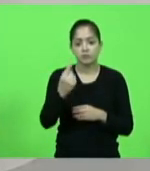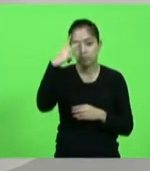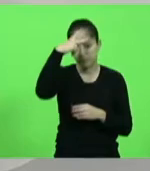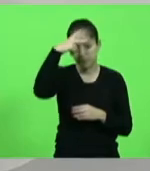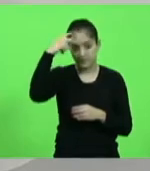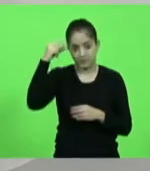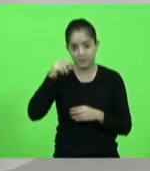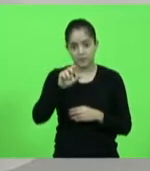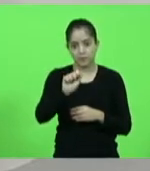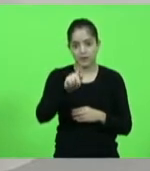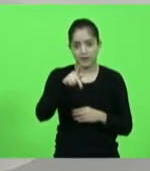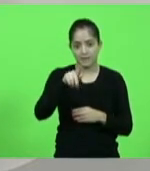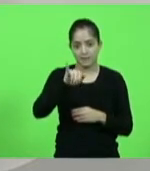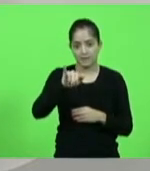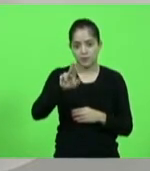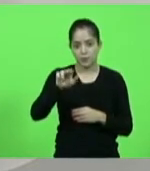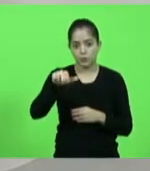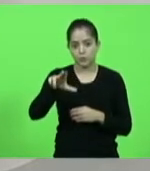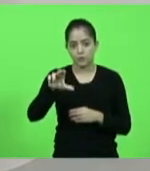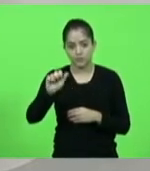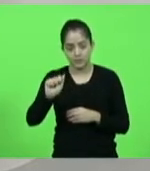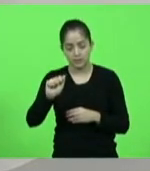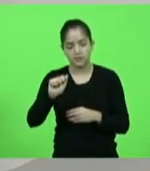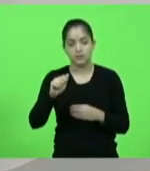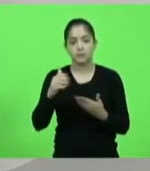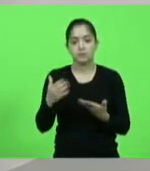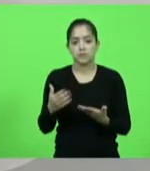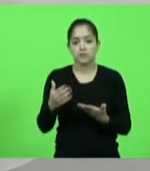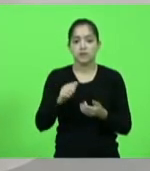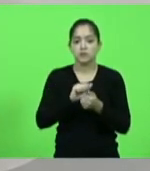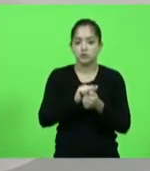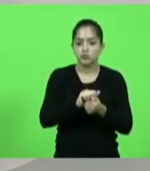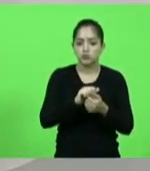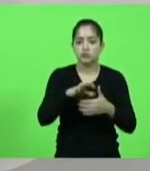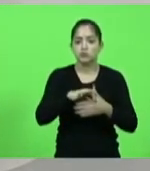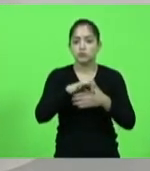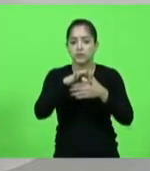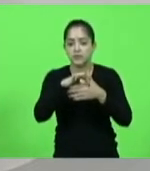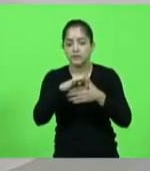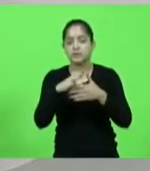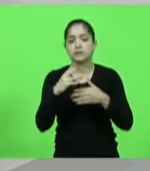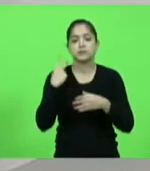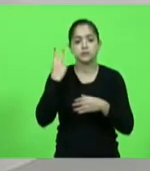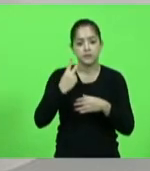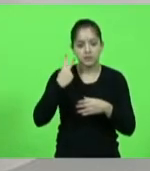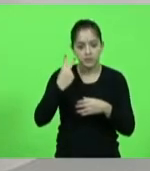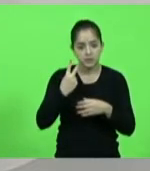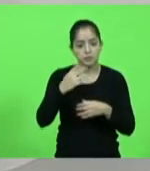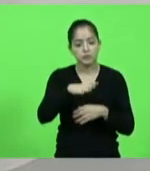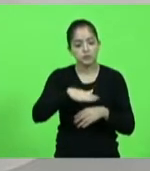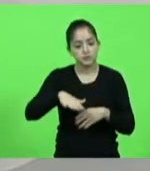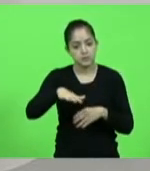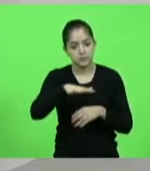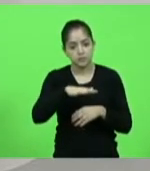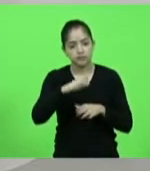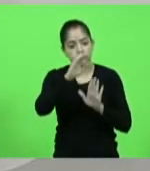Apiúna, o prefeito Marcelo, esteve aqui, acompanhado de líderes e vereadores da região, com um